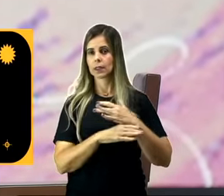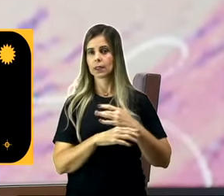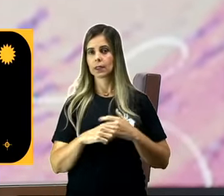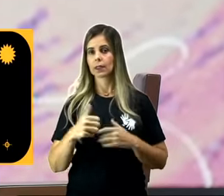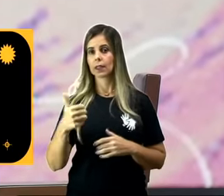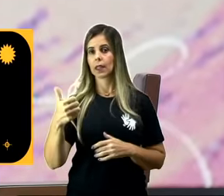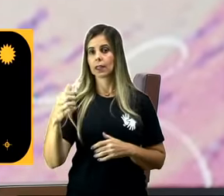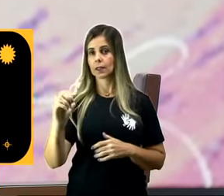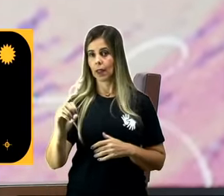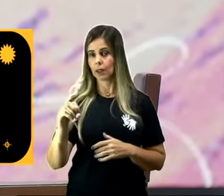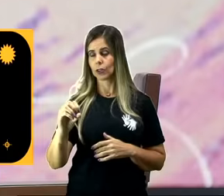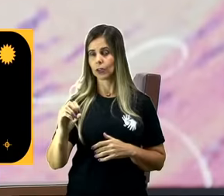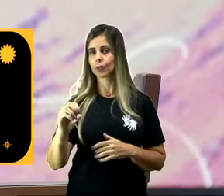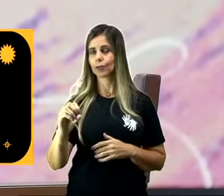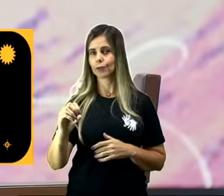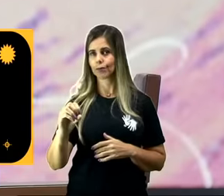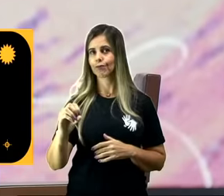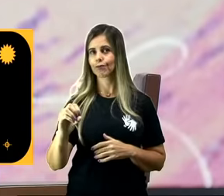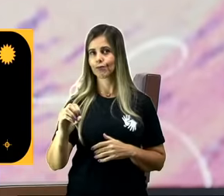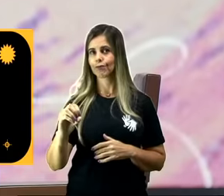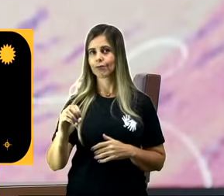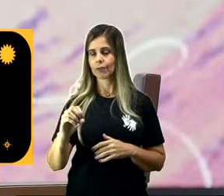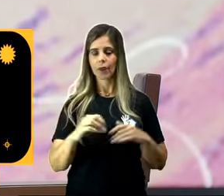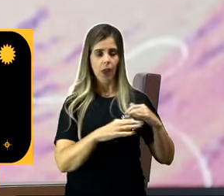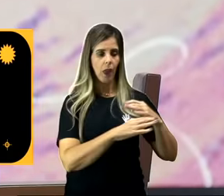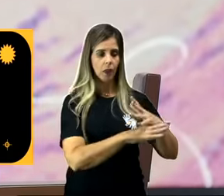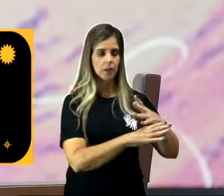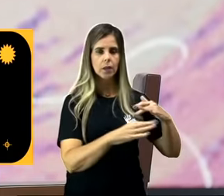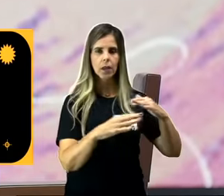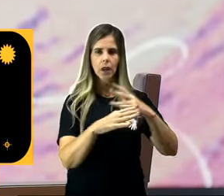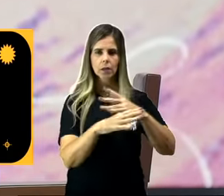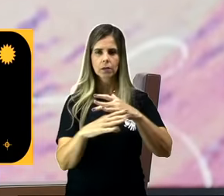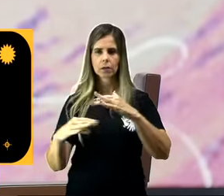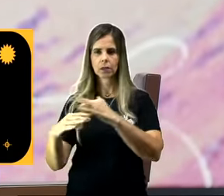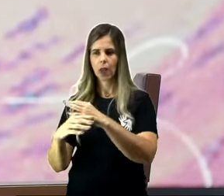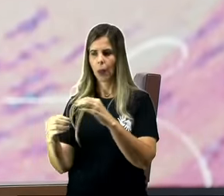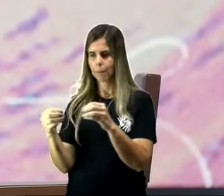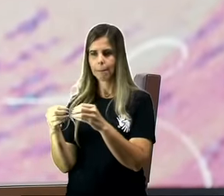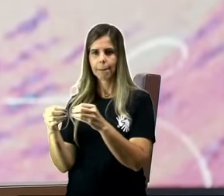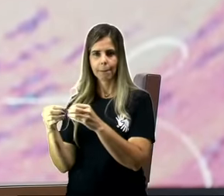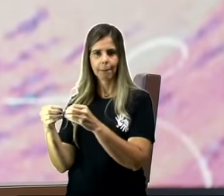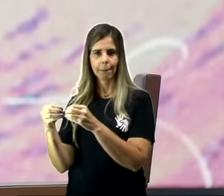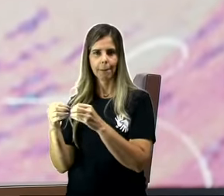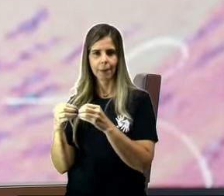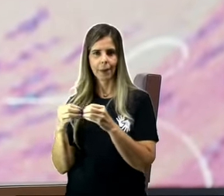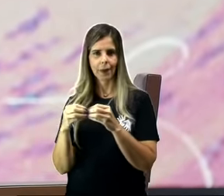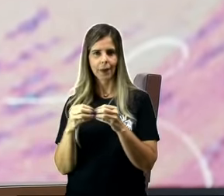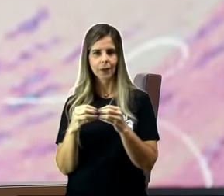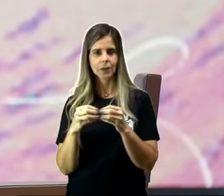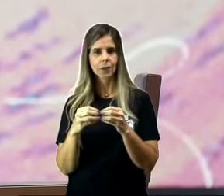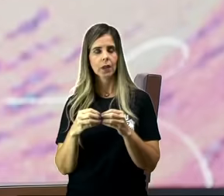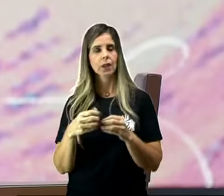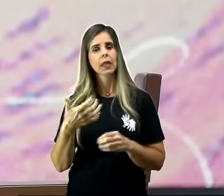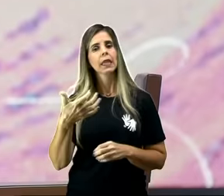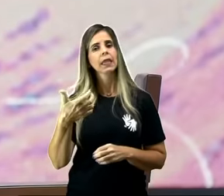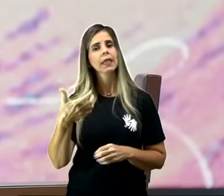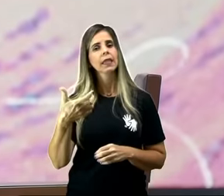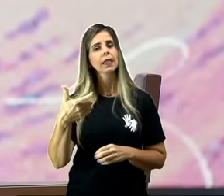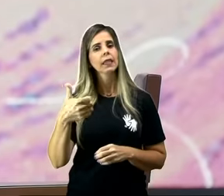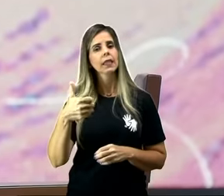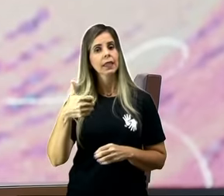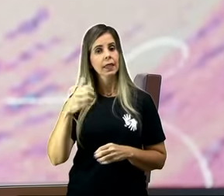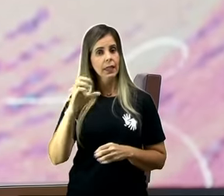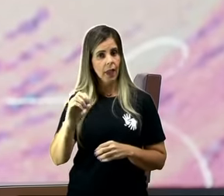de um conglomerado de confederações e cidades que era conhecido como Decápolis. 10 cidades, escute